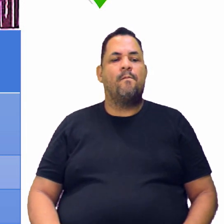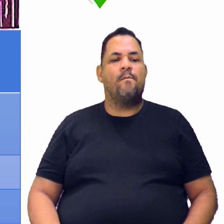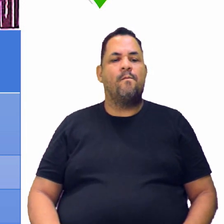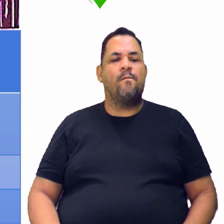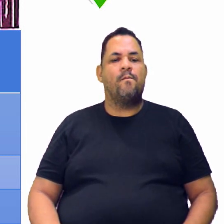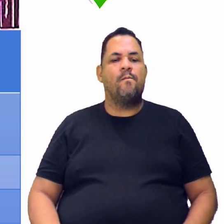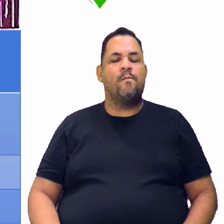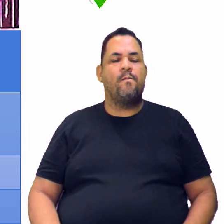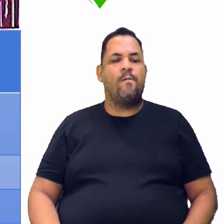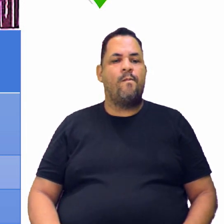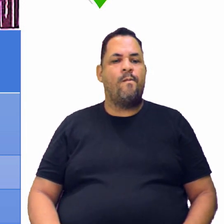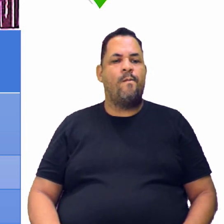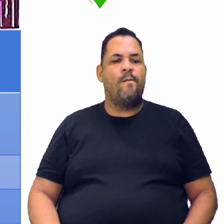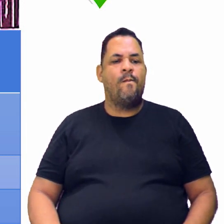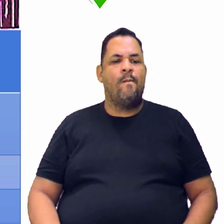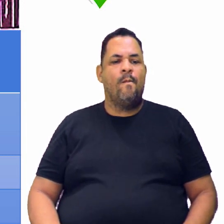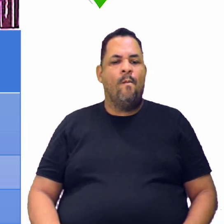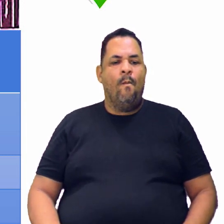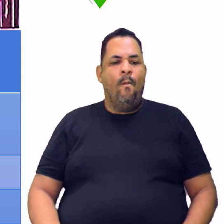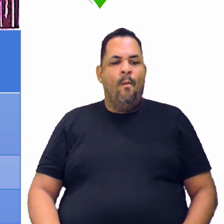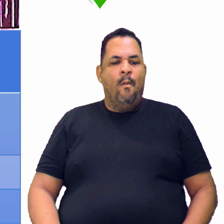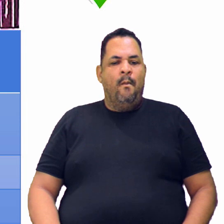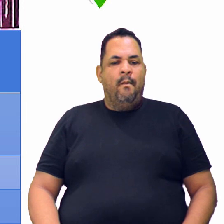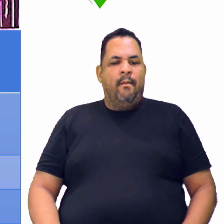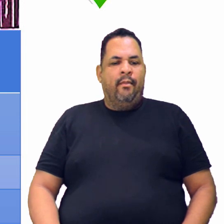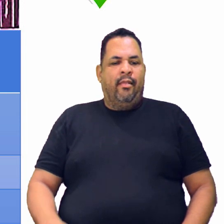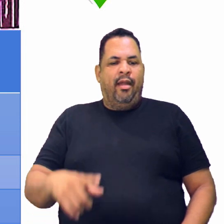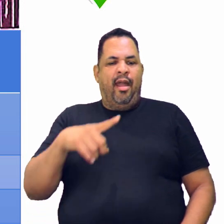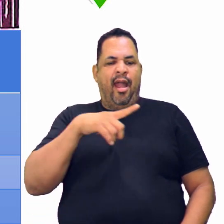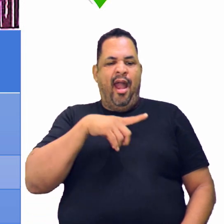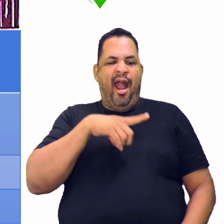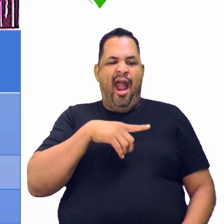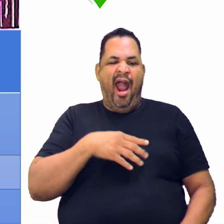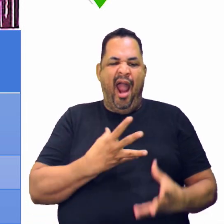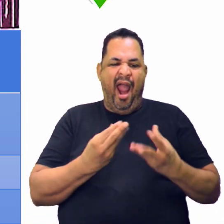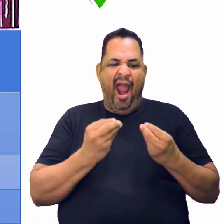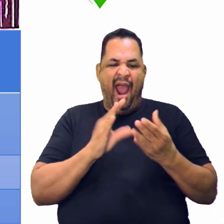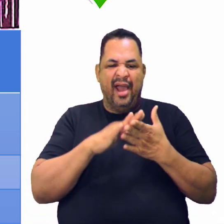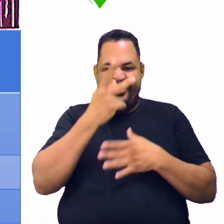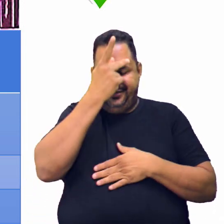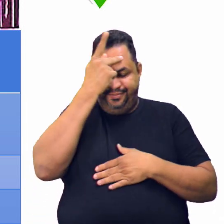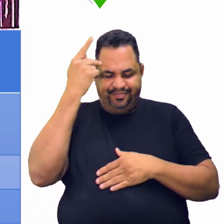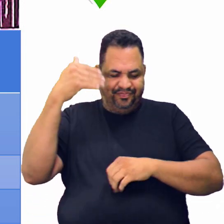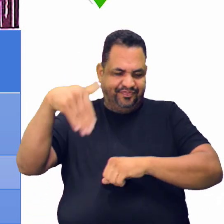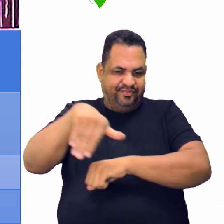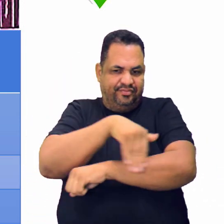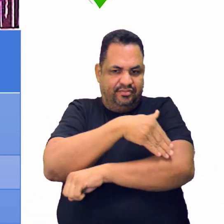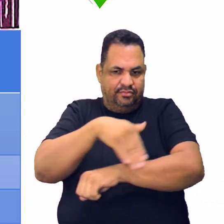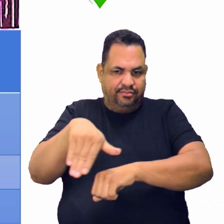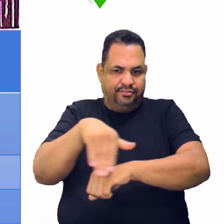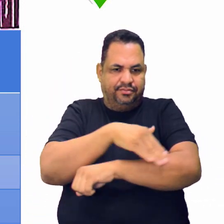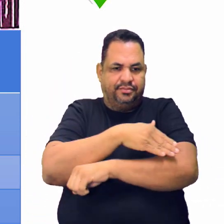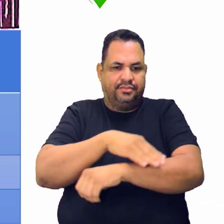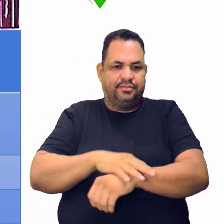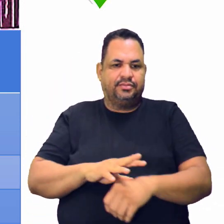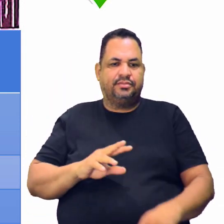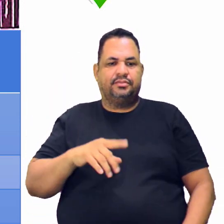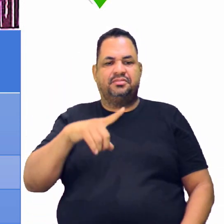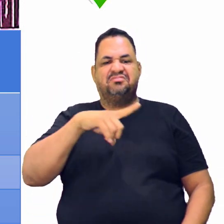Ó, aqui eu tenho, havia muitas pessoas na rua. Ó,